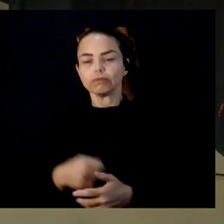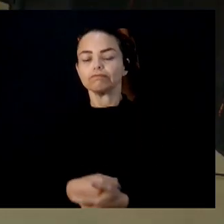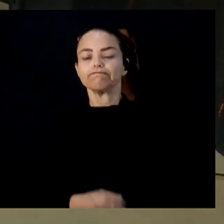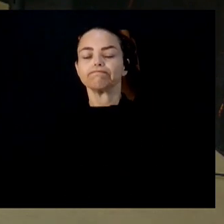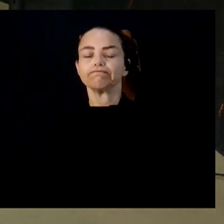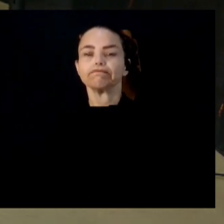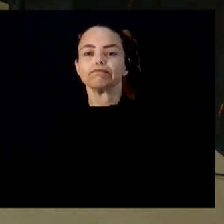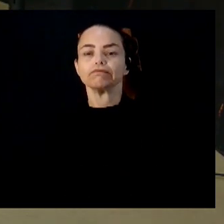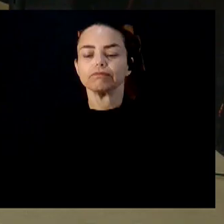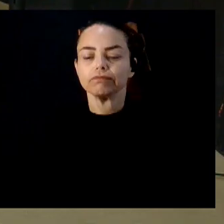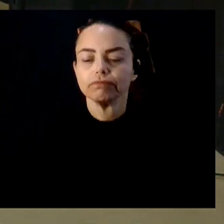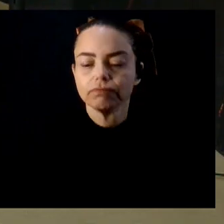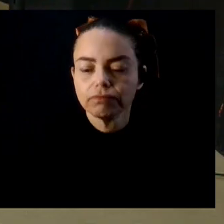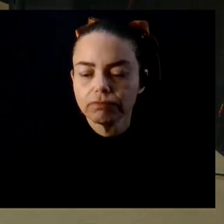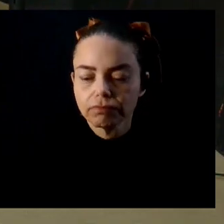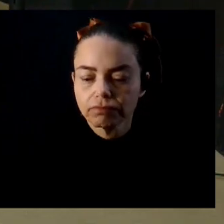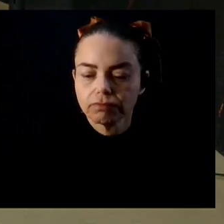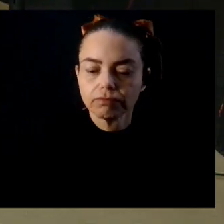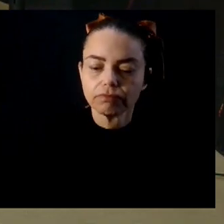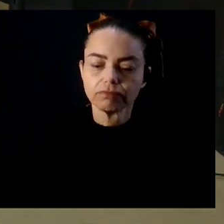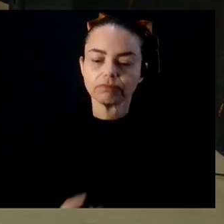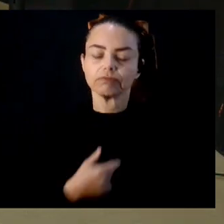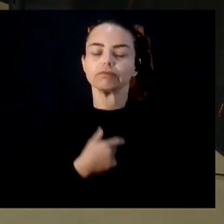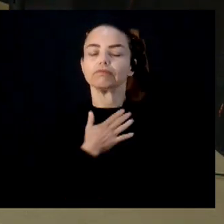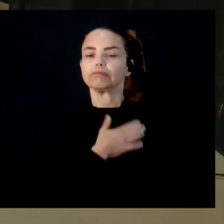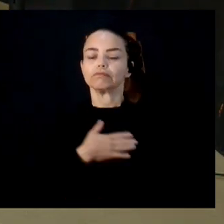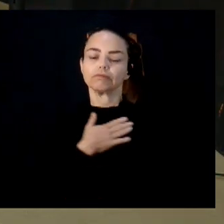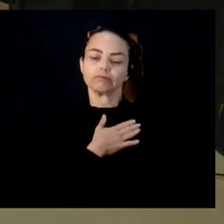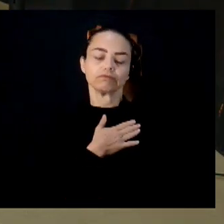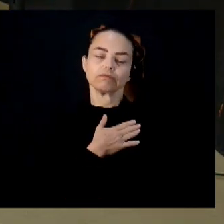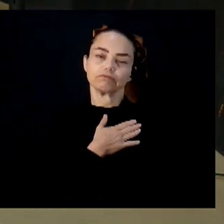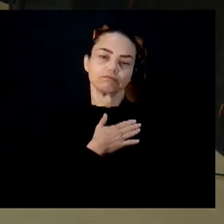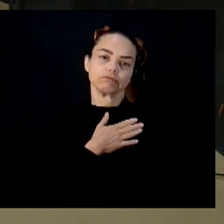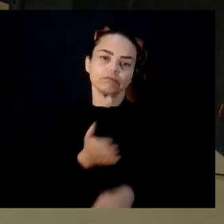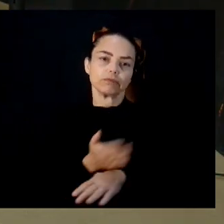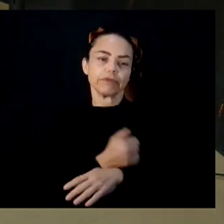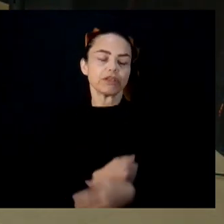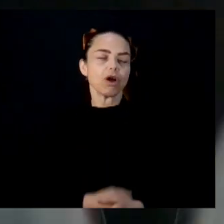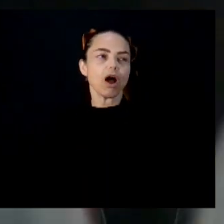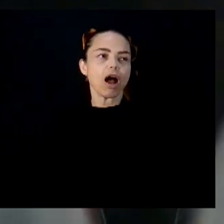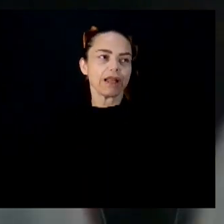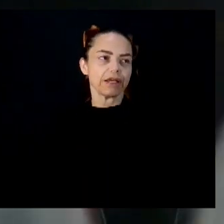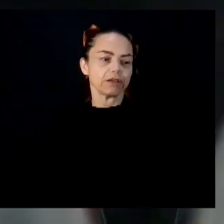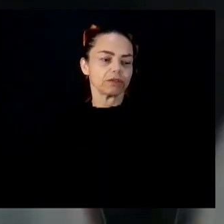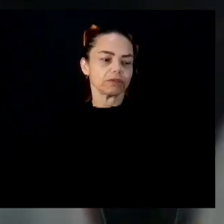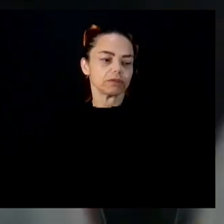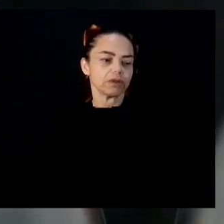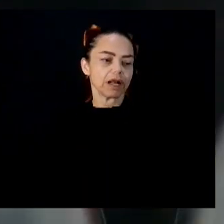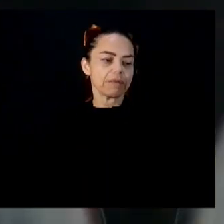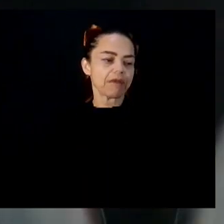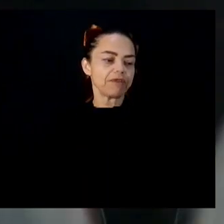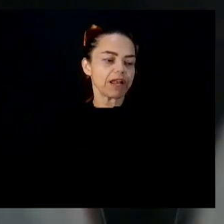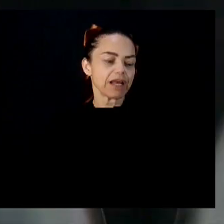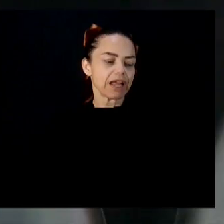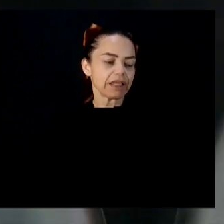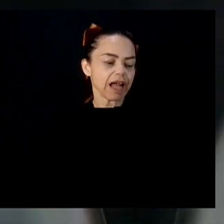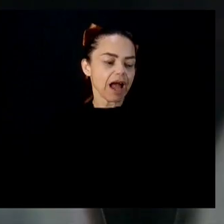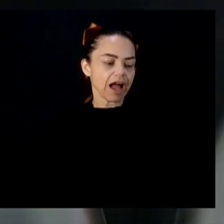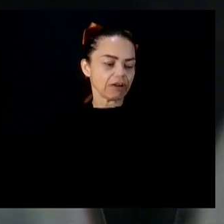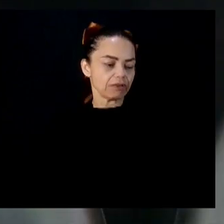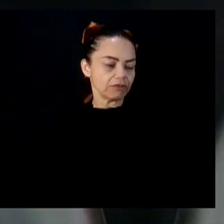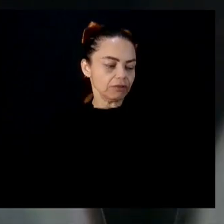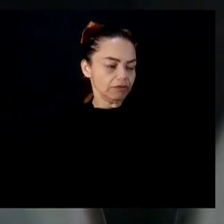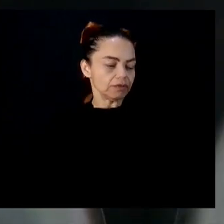não tem que dar sinal de que ela está gostando de uma coisa que ela não gostava mas qual antes, que é o por seu exemplo? interesse, né? Mas é isso, como é que a gente se